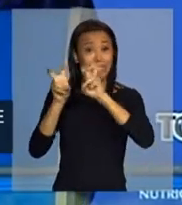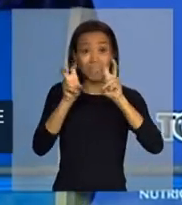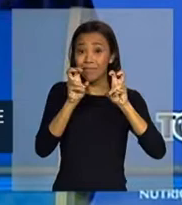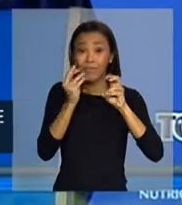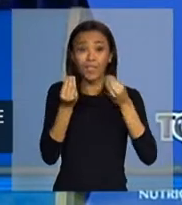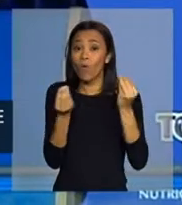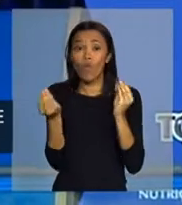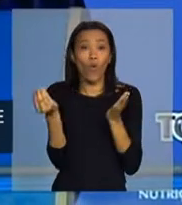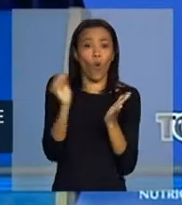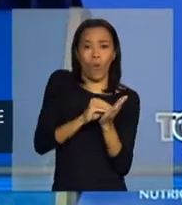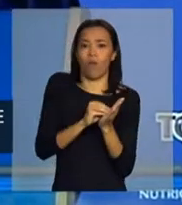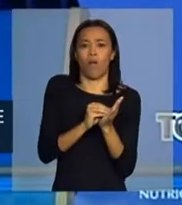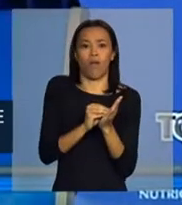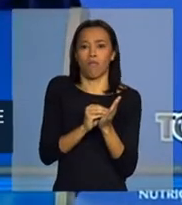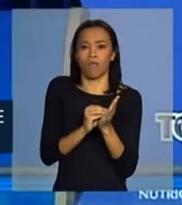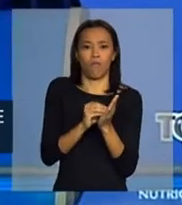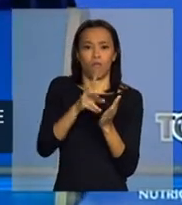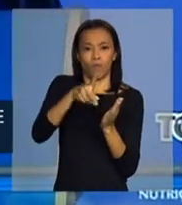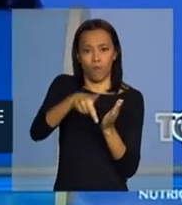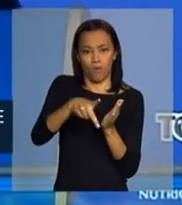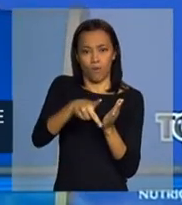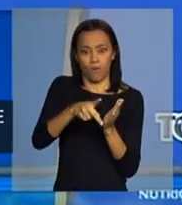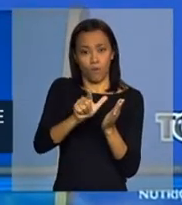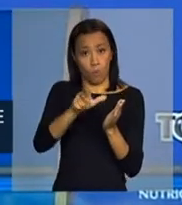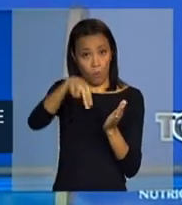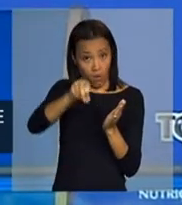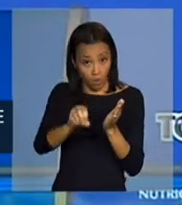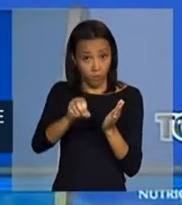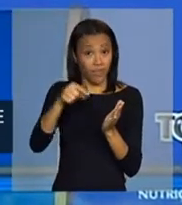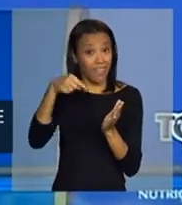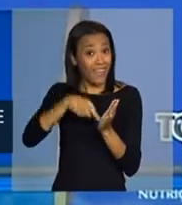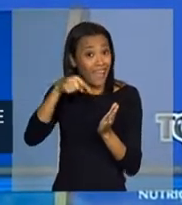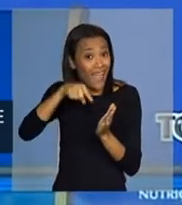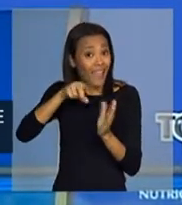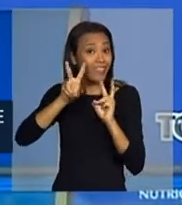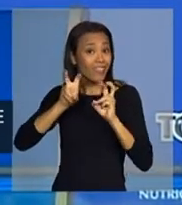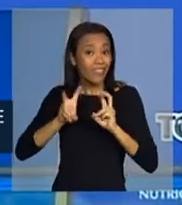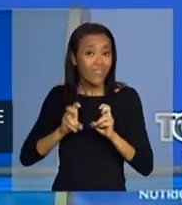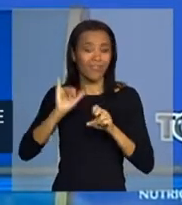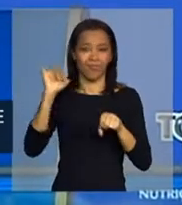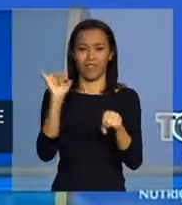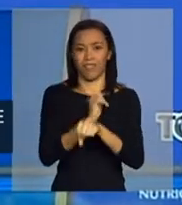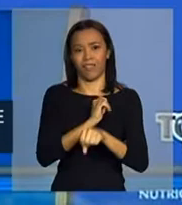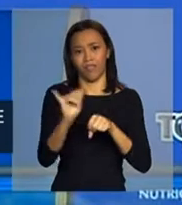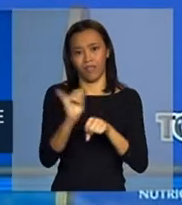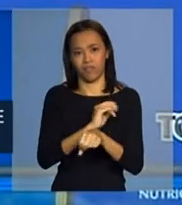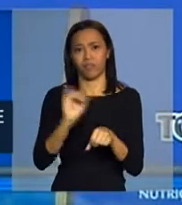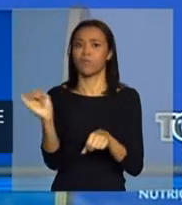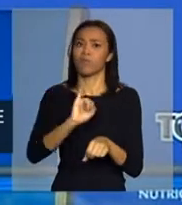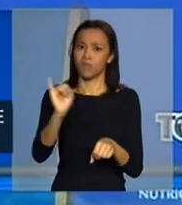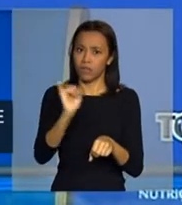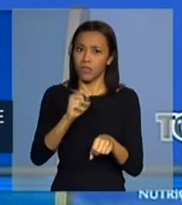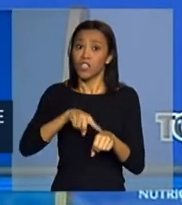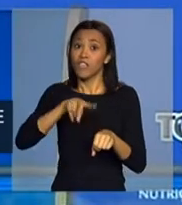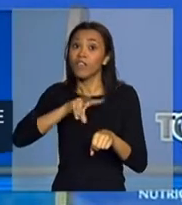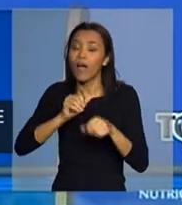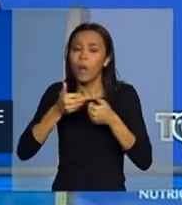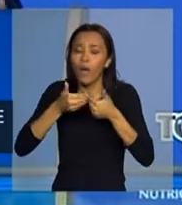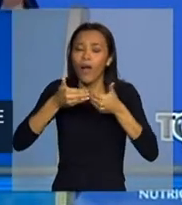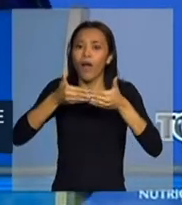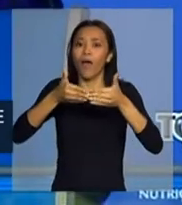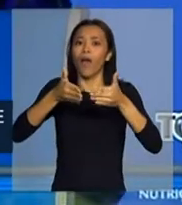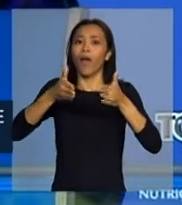dele e que são questões estratégicas que vão ampliar